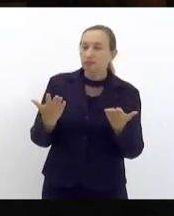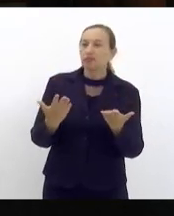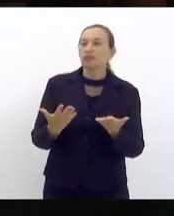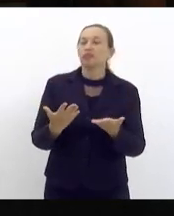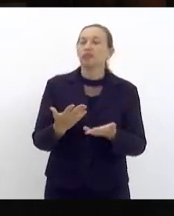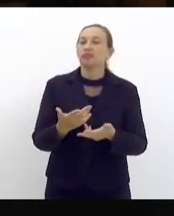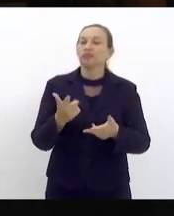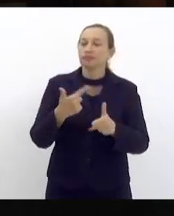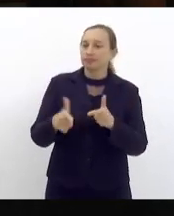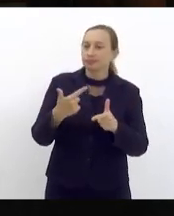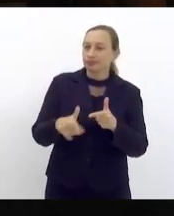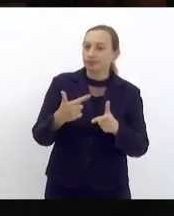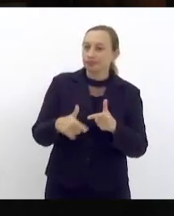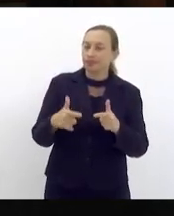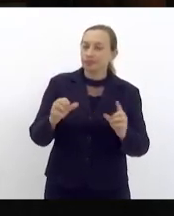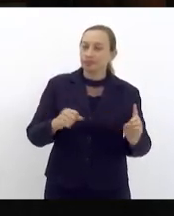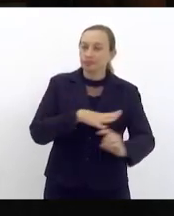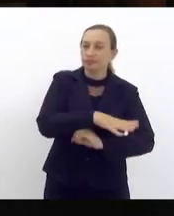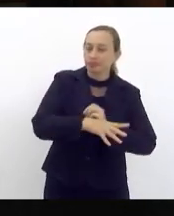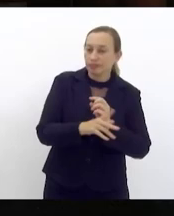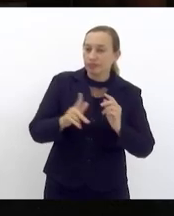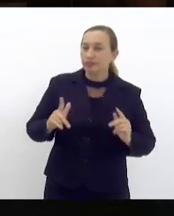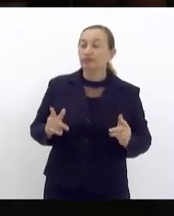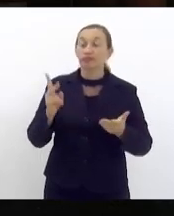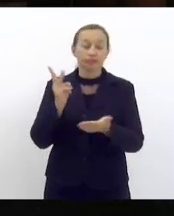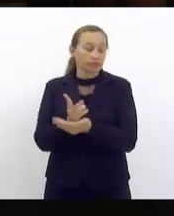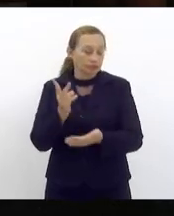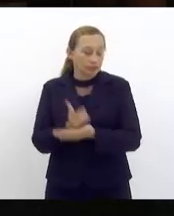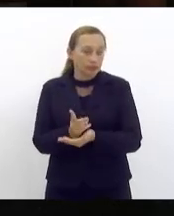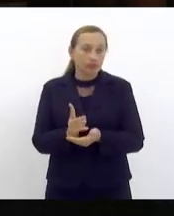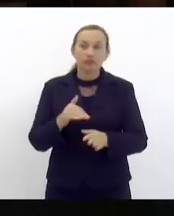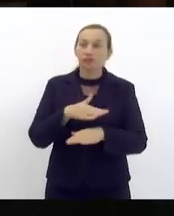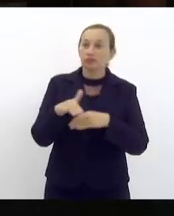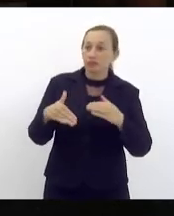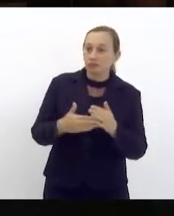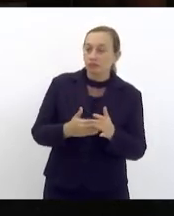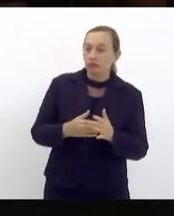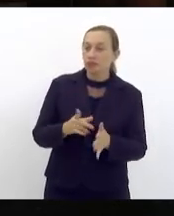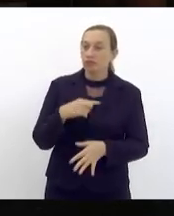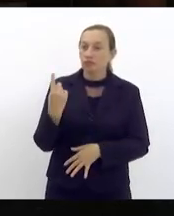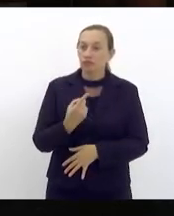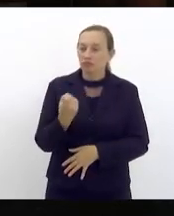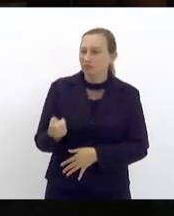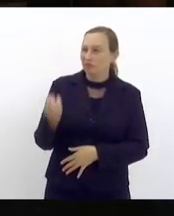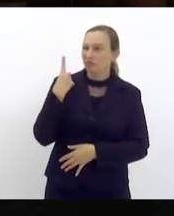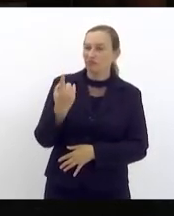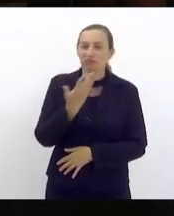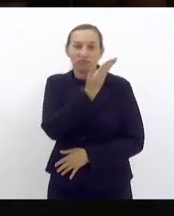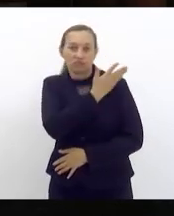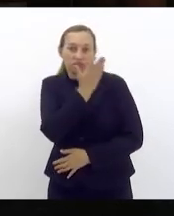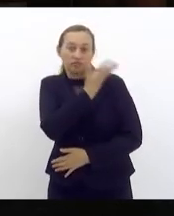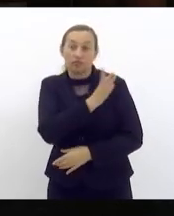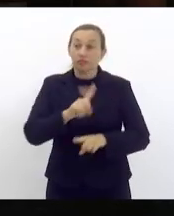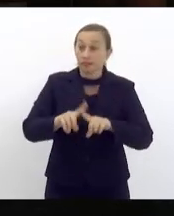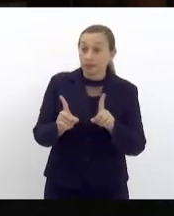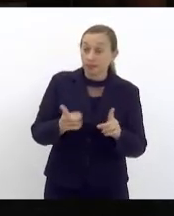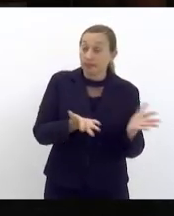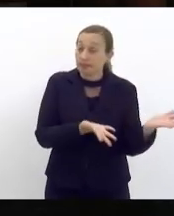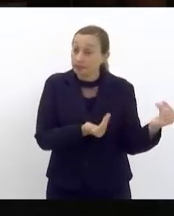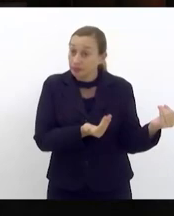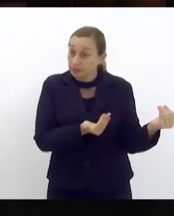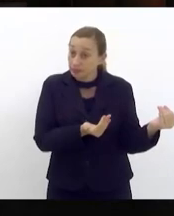dos mesmos problemas sociais que todos nós ou seja um estranhamento o preconceito mas essa